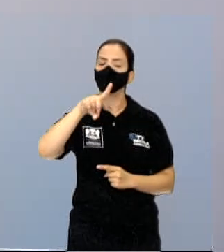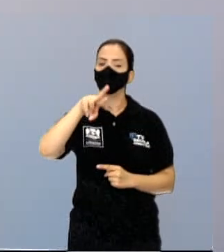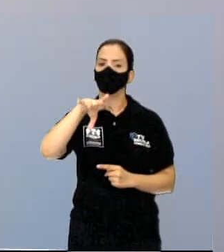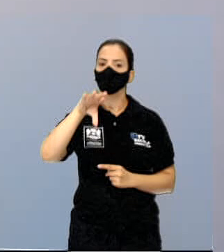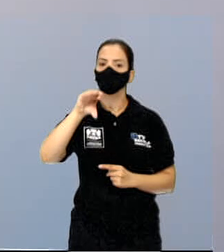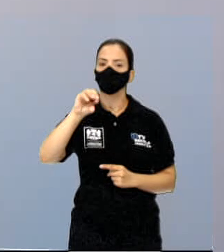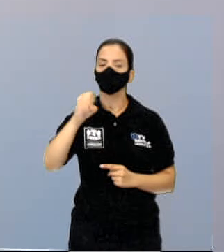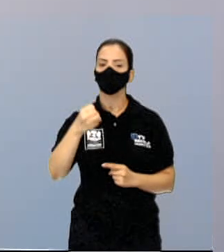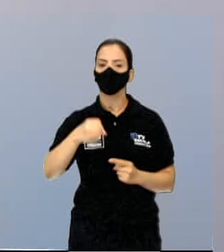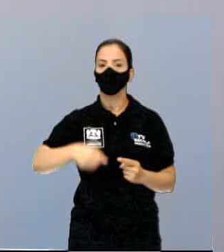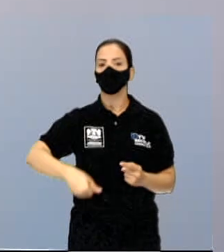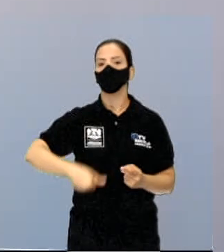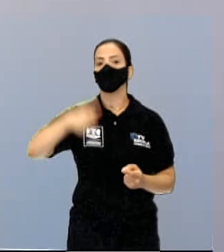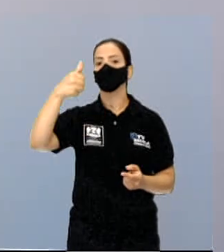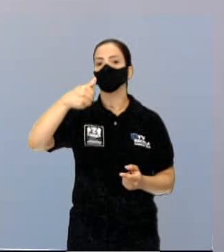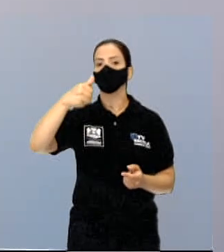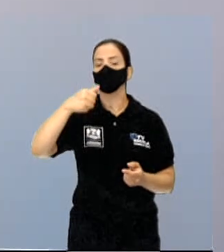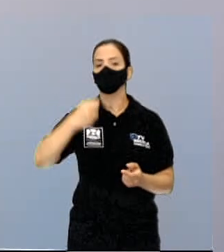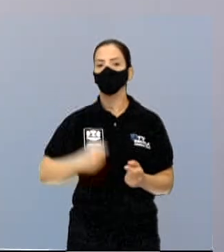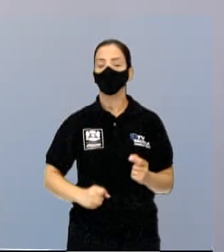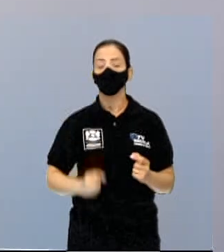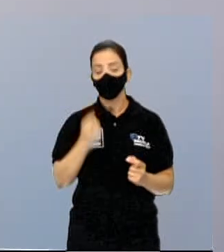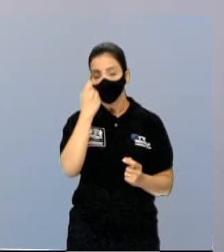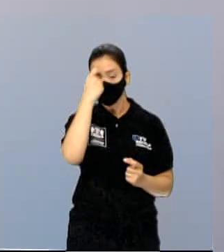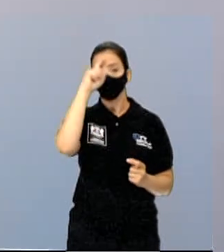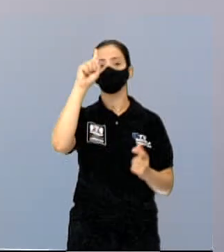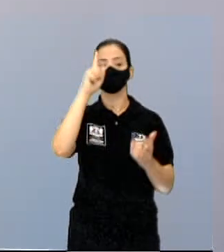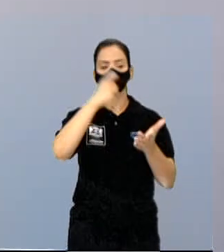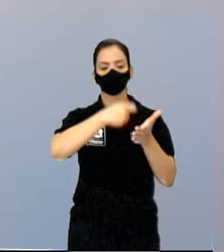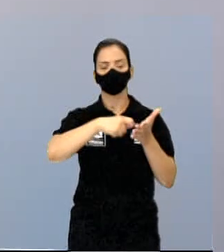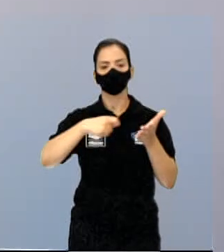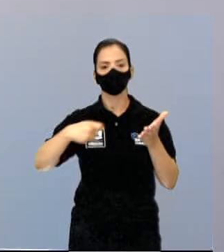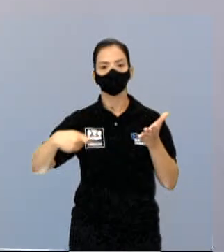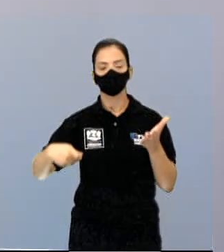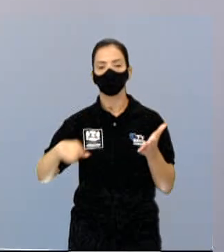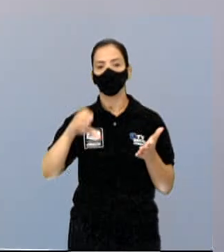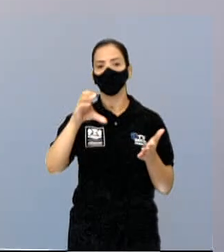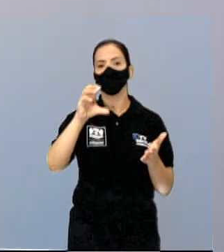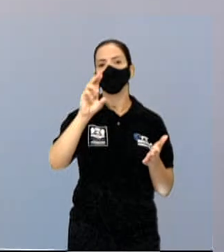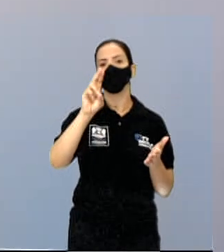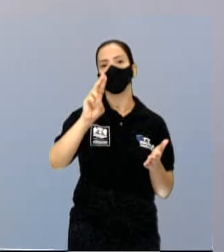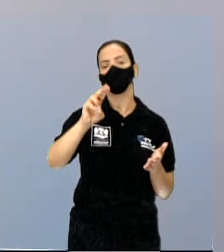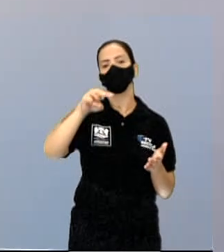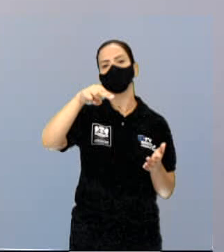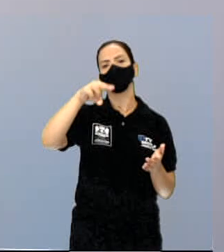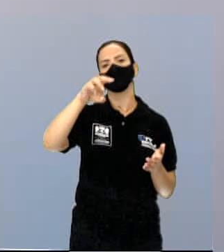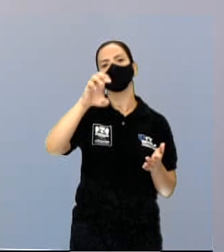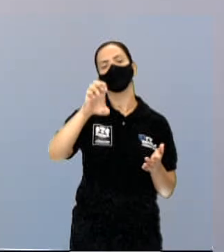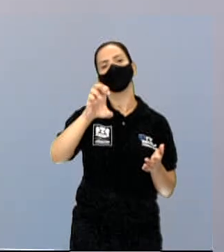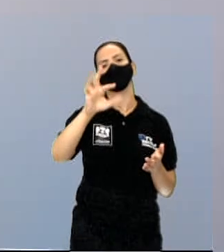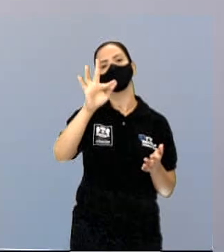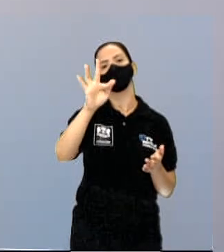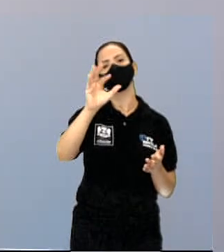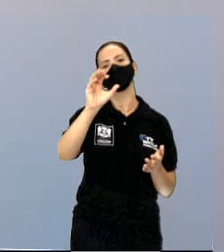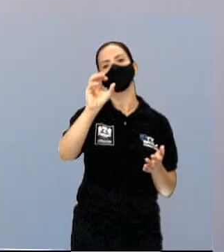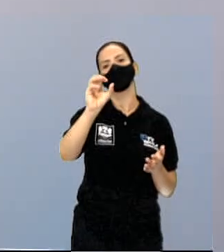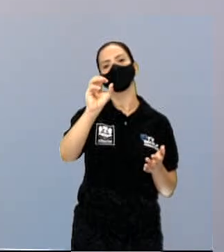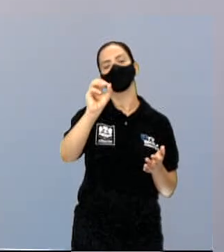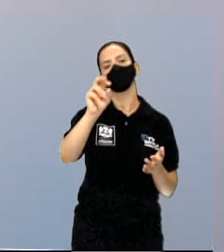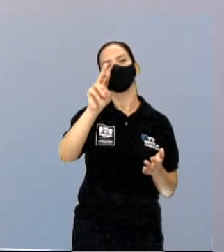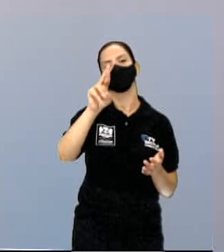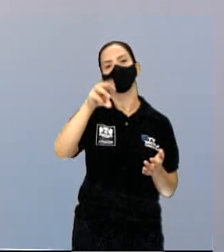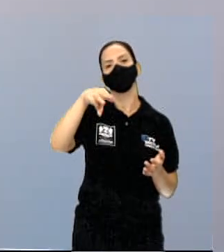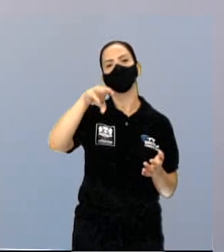escrita, que se chamava aí uma escrita cuneiforme. Tá? E como era essa escrita? Como vocês podem observar